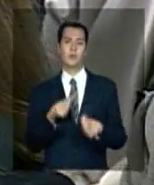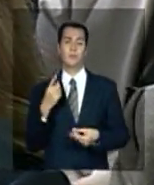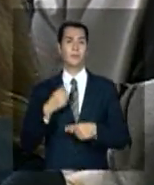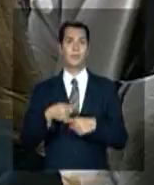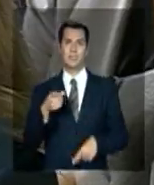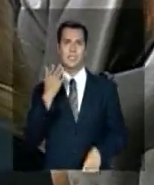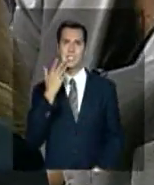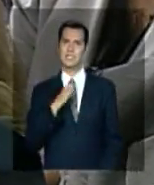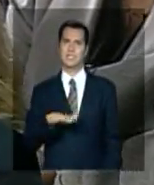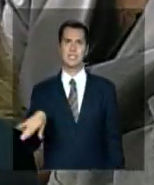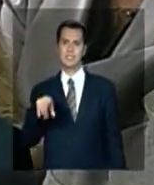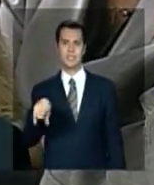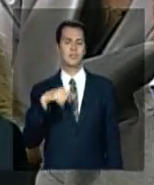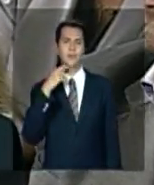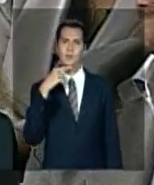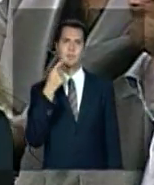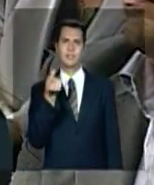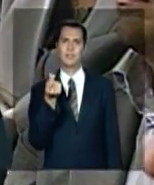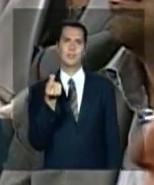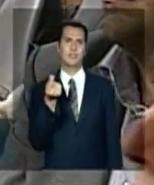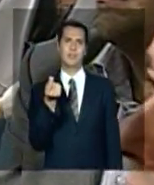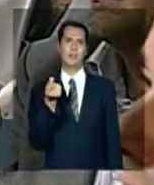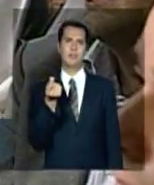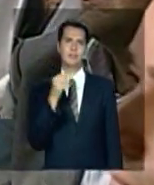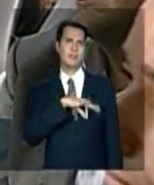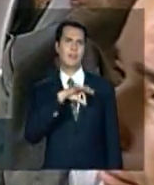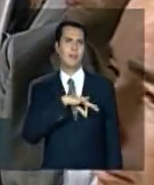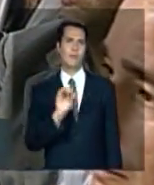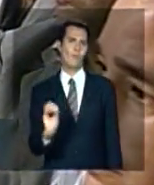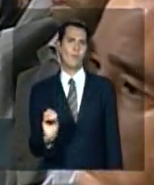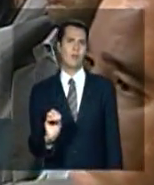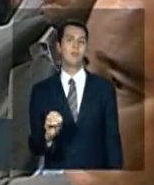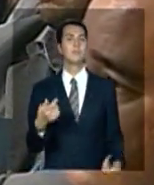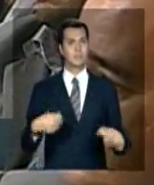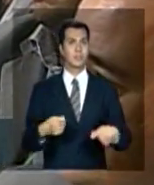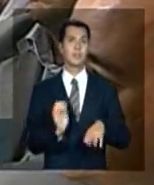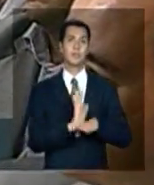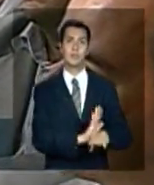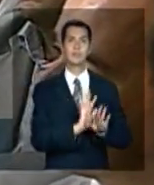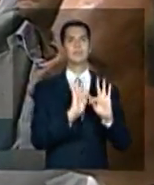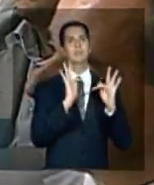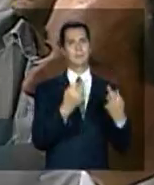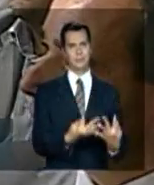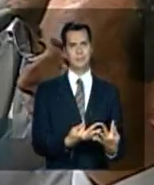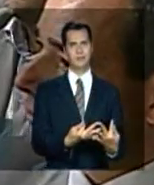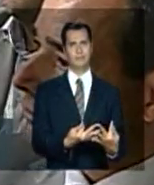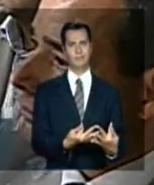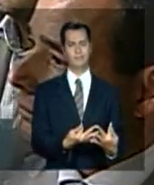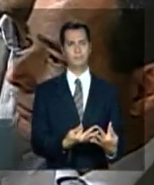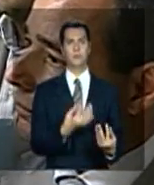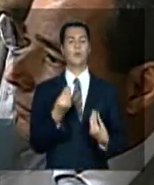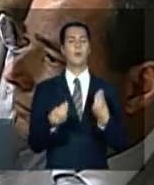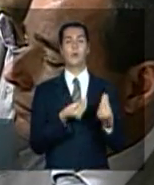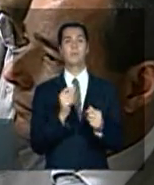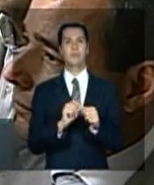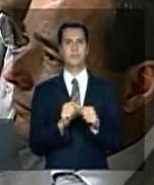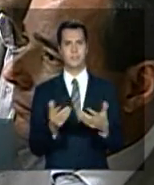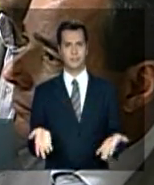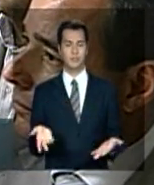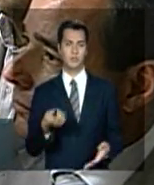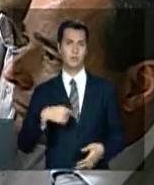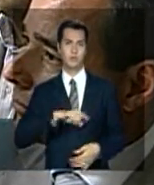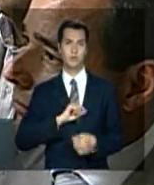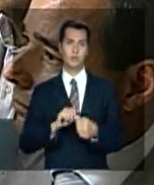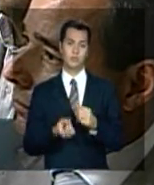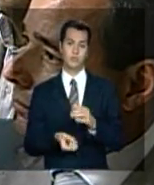ganha dinheiro para você tirar a criança se tem tirar a família para tirar a família então Nós criamos aquele